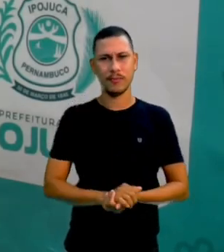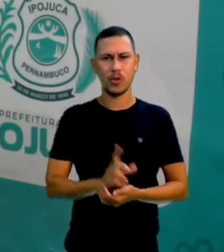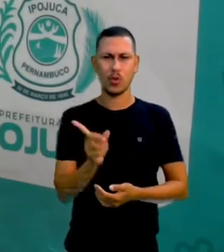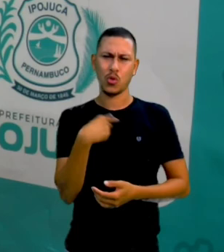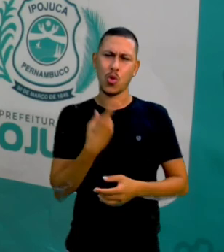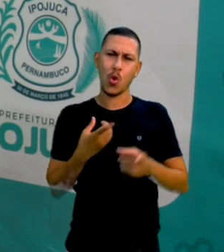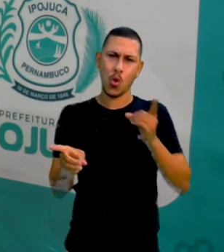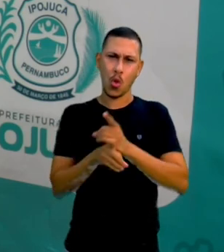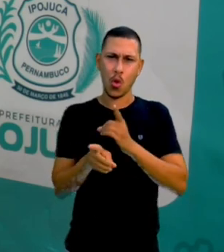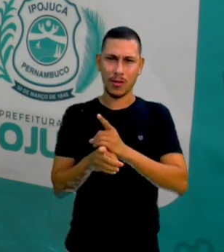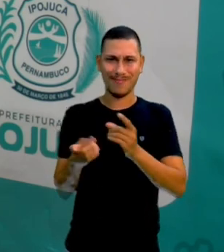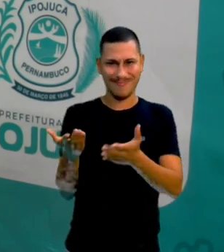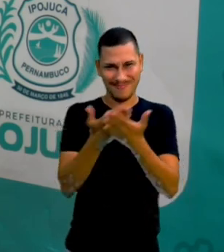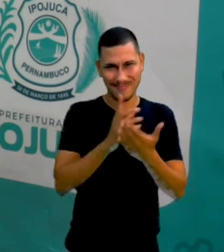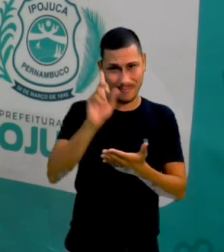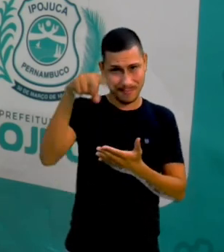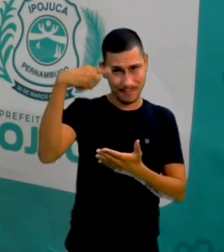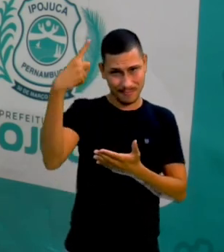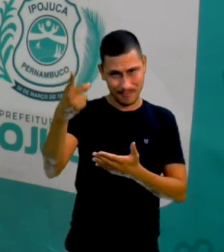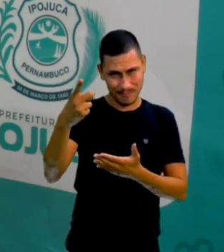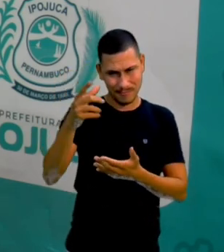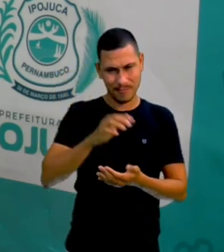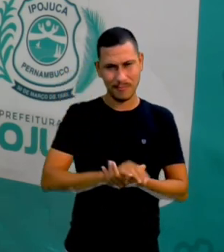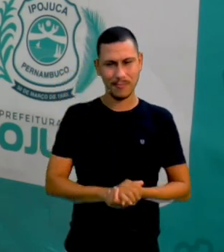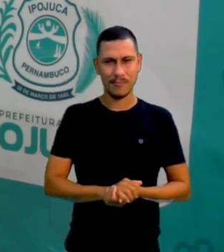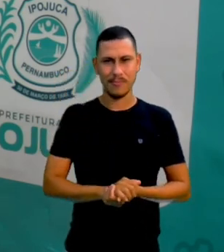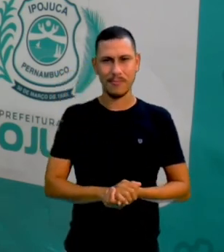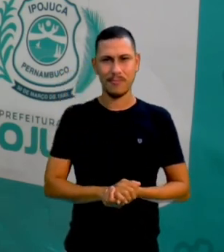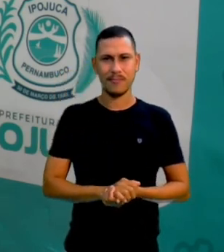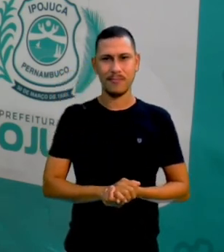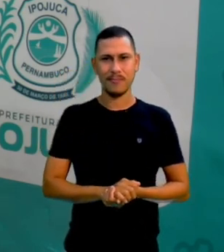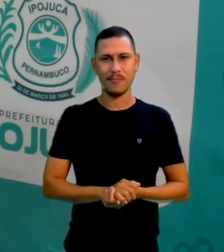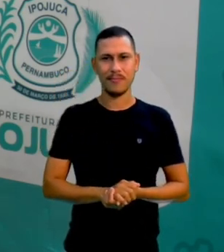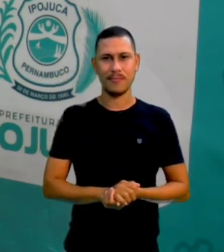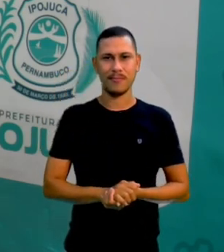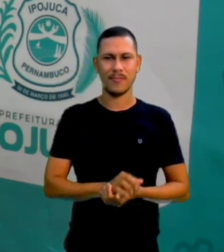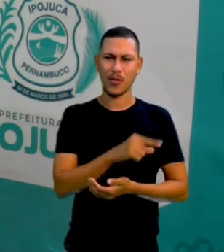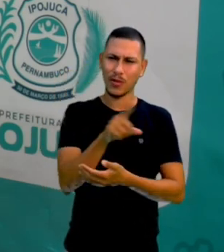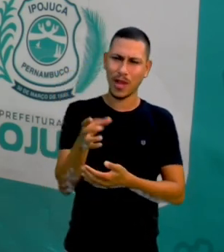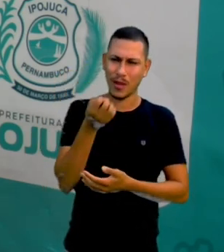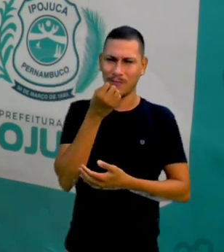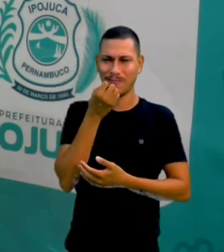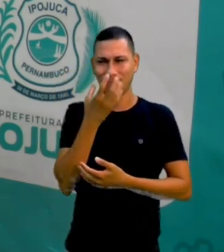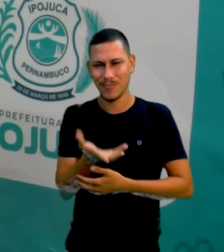se encontra na nossa próxima aula fazendo a correção dessas perguntas. Desejo para